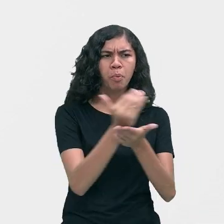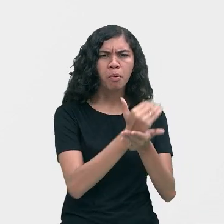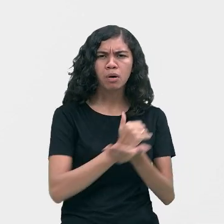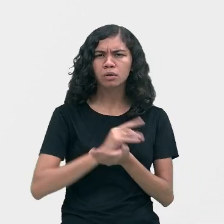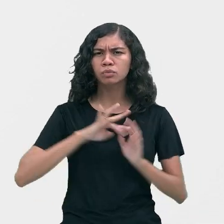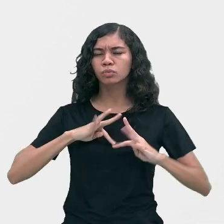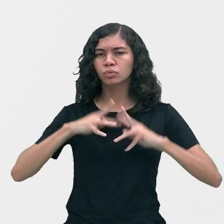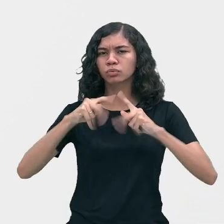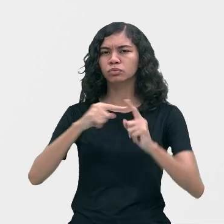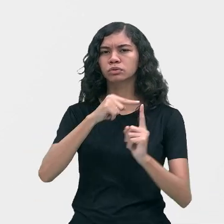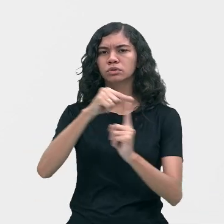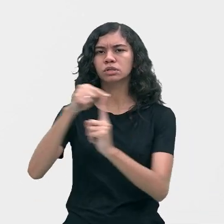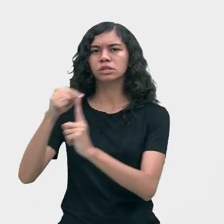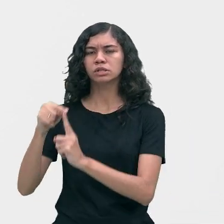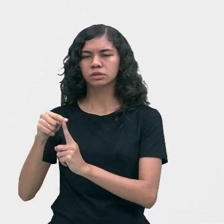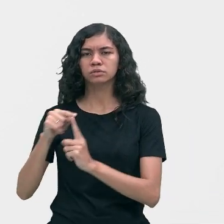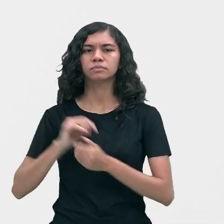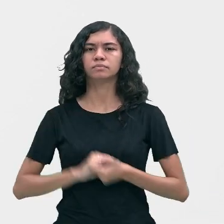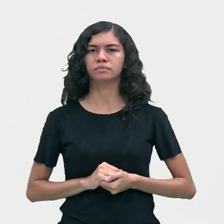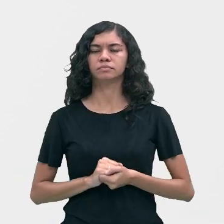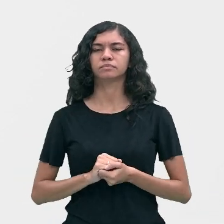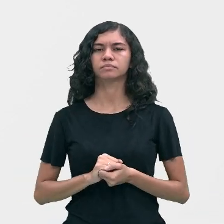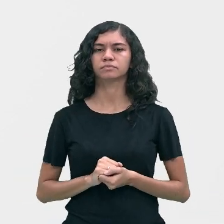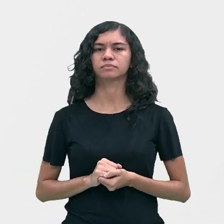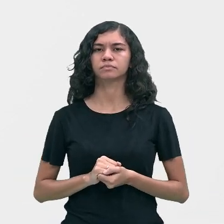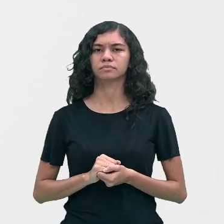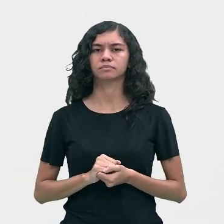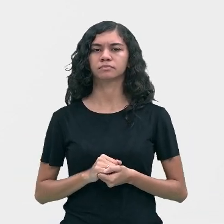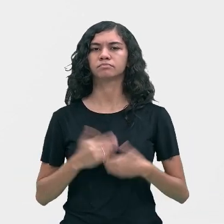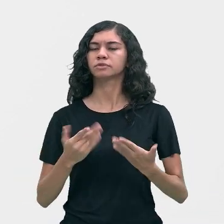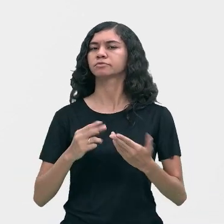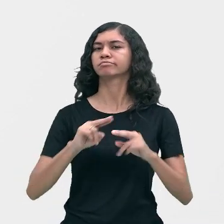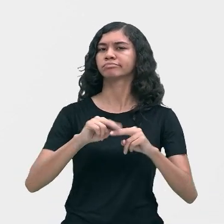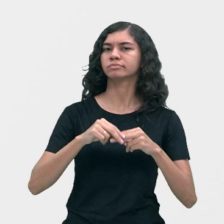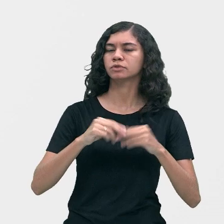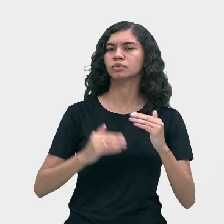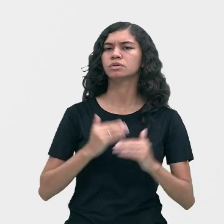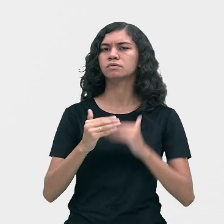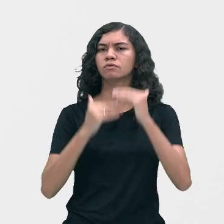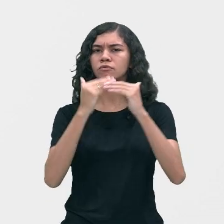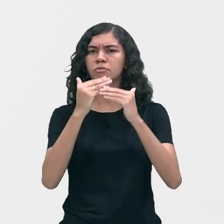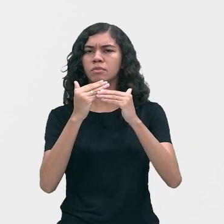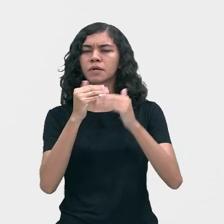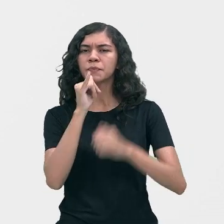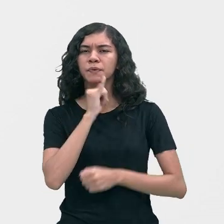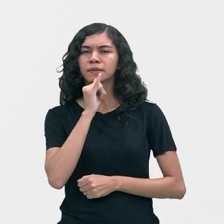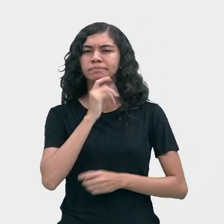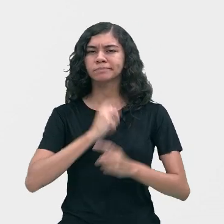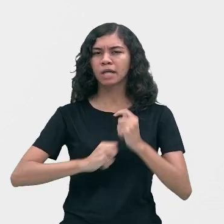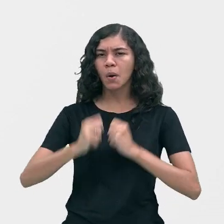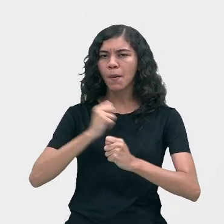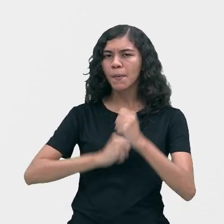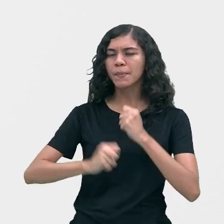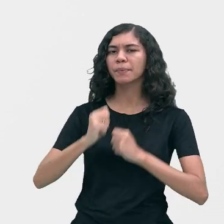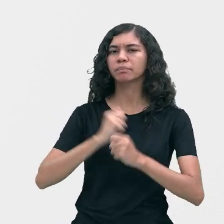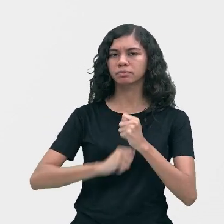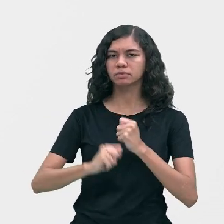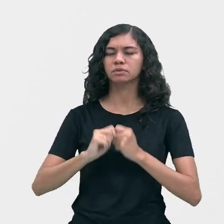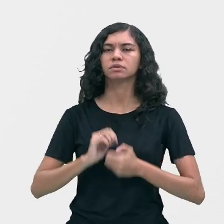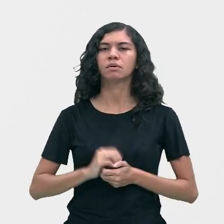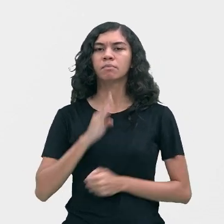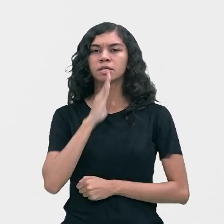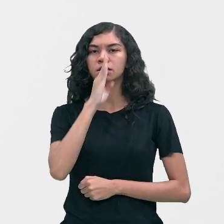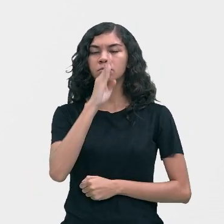de vegetais que existem nessa região. E por causa do desenvolvimento das atividades econômicas, principalmente